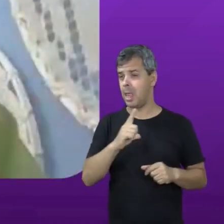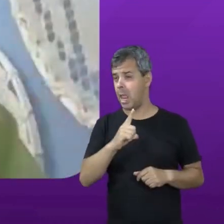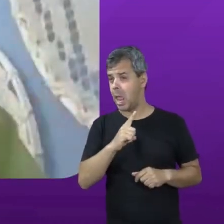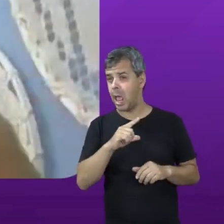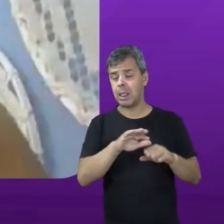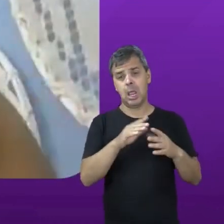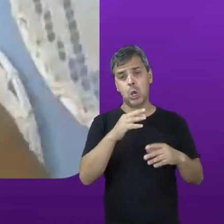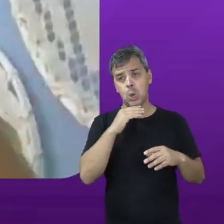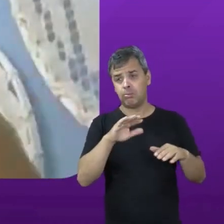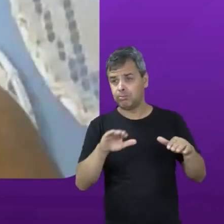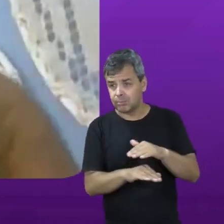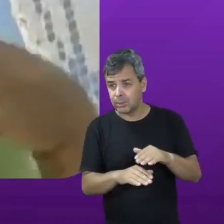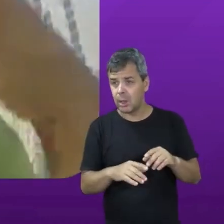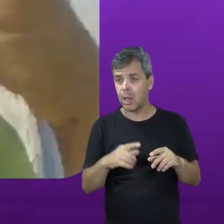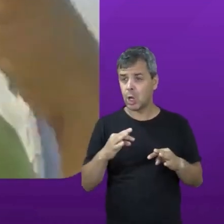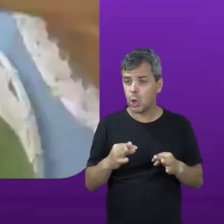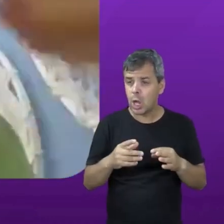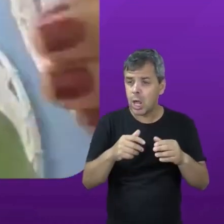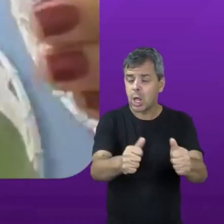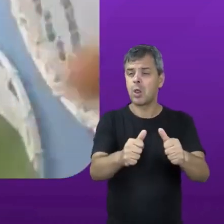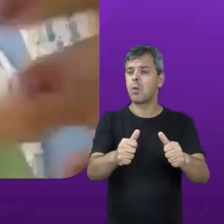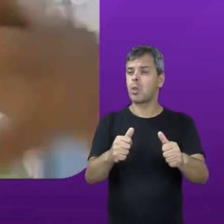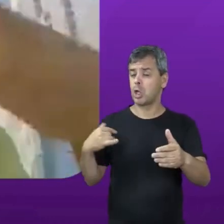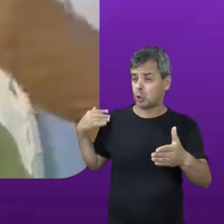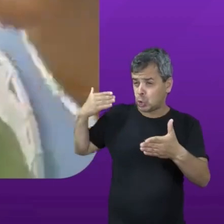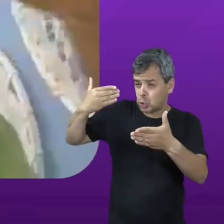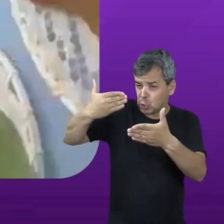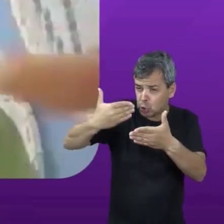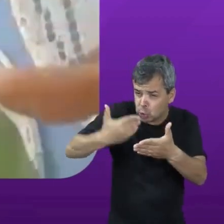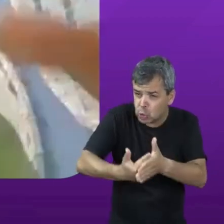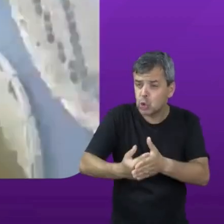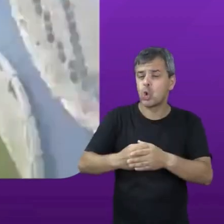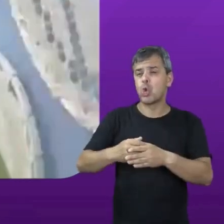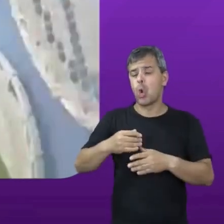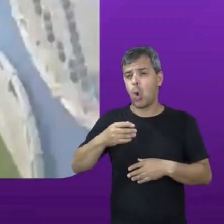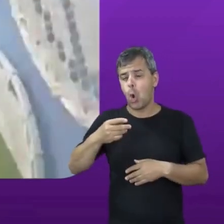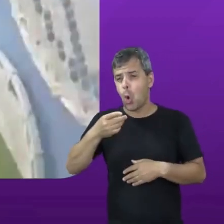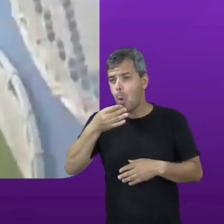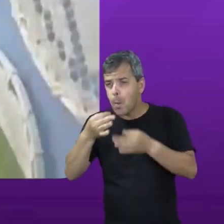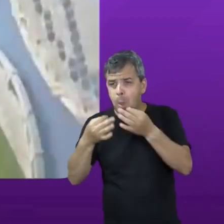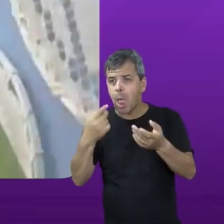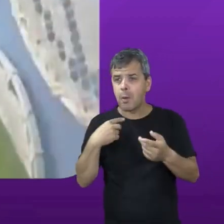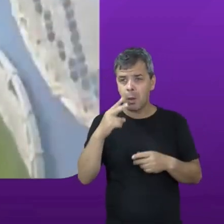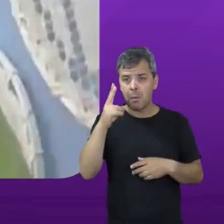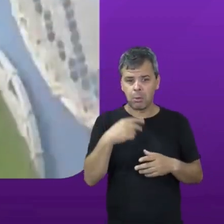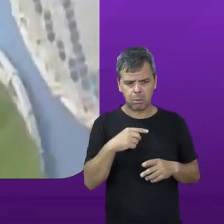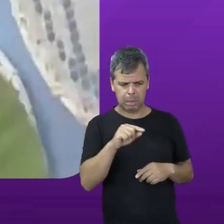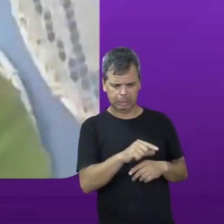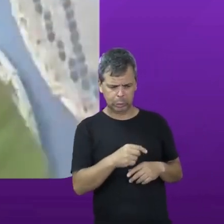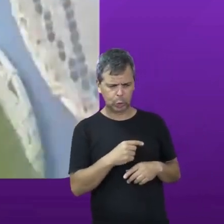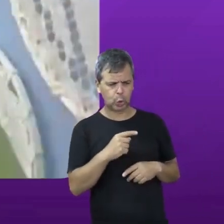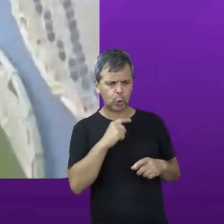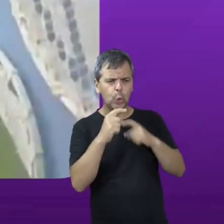as desvantagens, né, que toda a sua narrativa, todos os seus discursos são sempre postos em xeque.